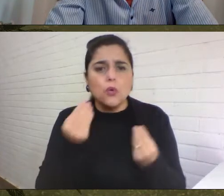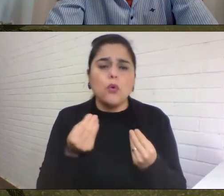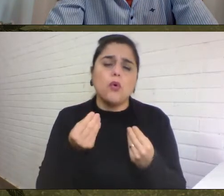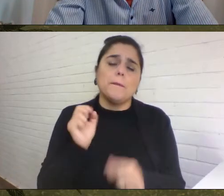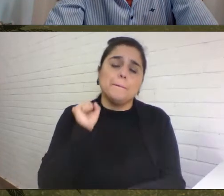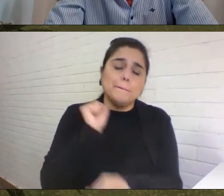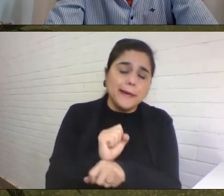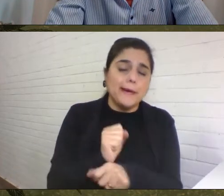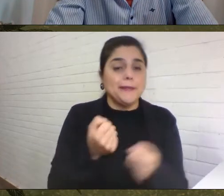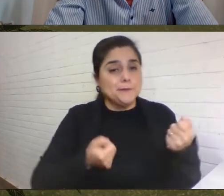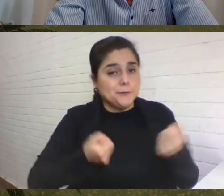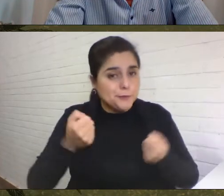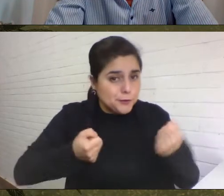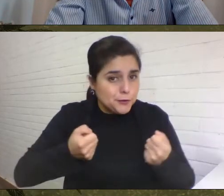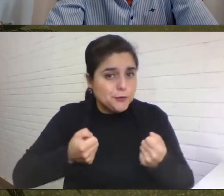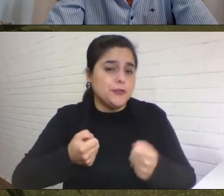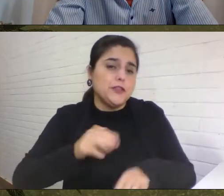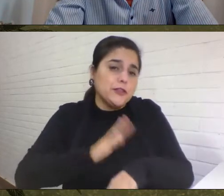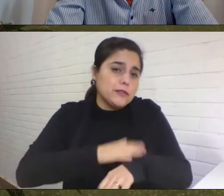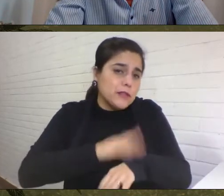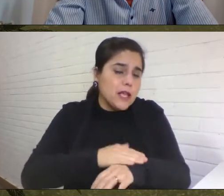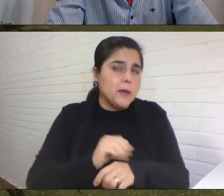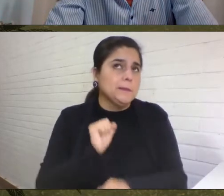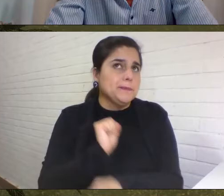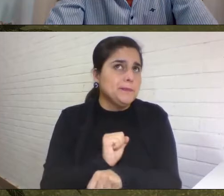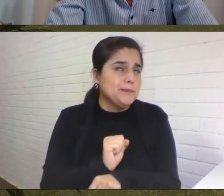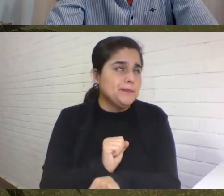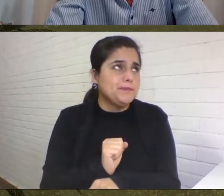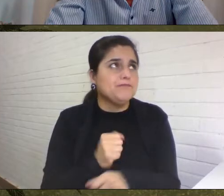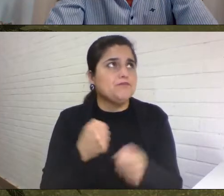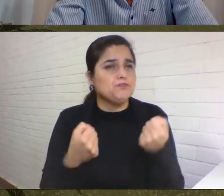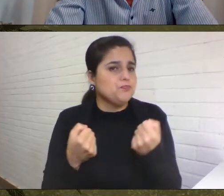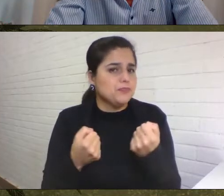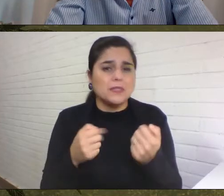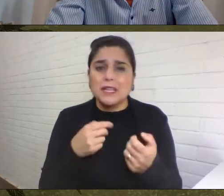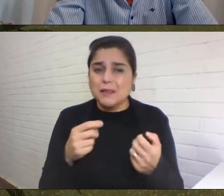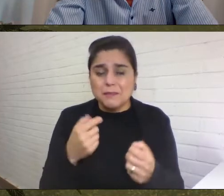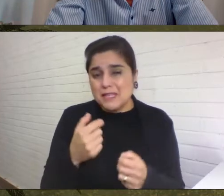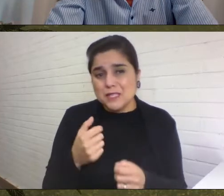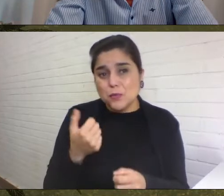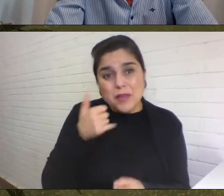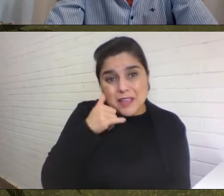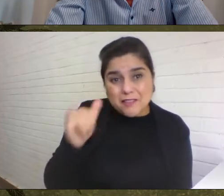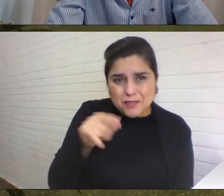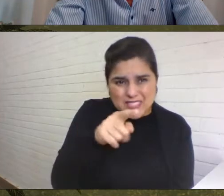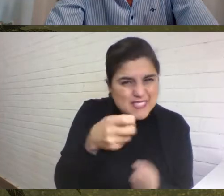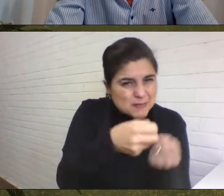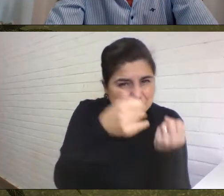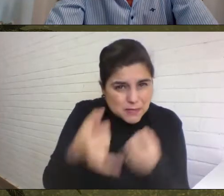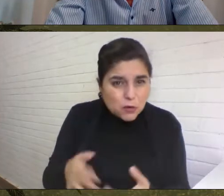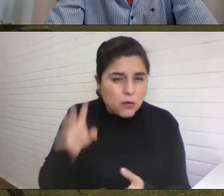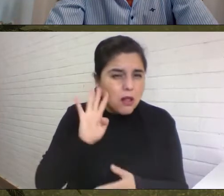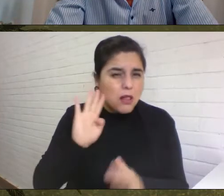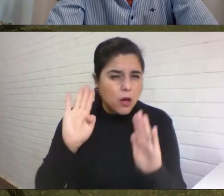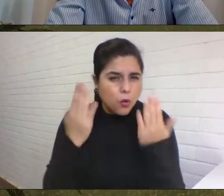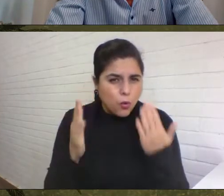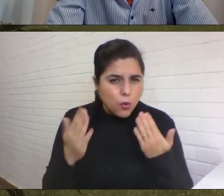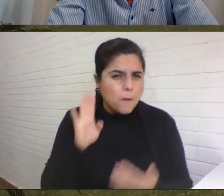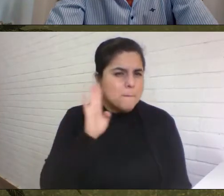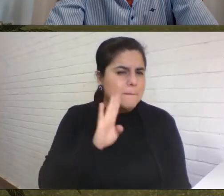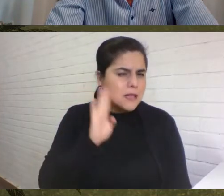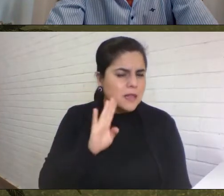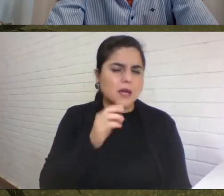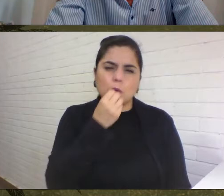tempo, mas isso não impede alguém, como o senhor muito bem explicou, achei essa analogia muito